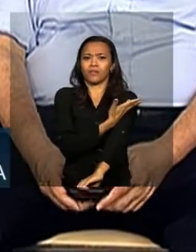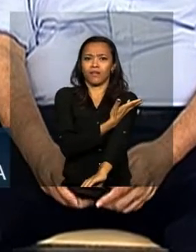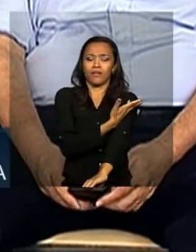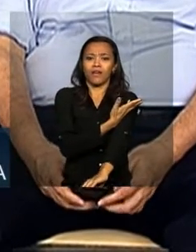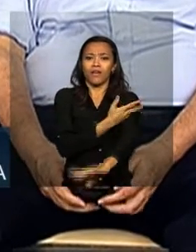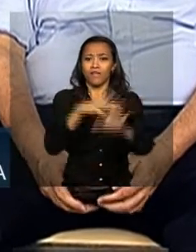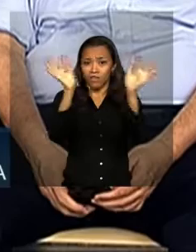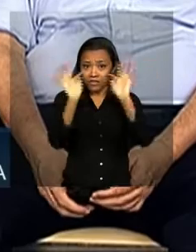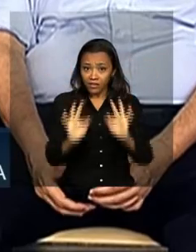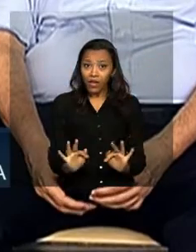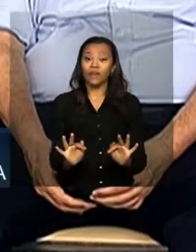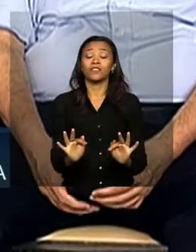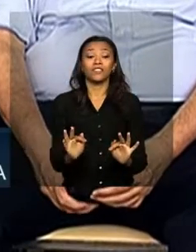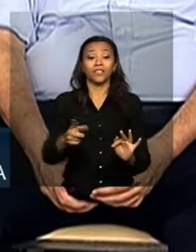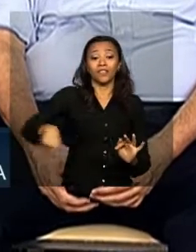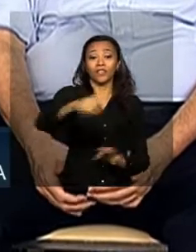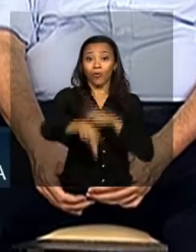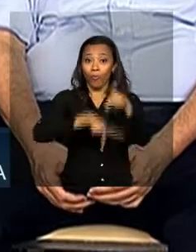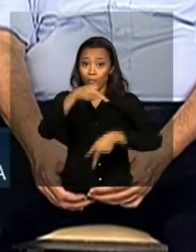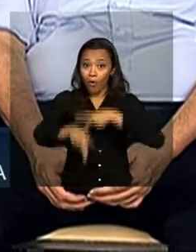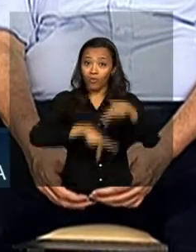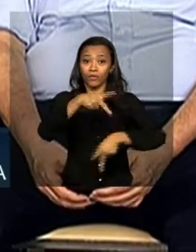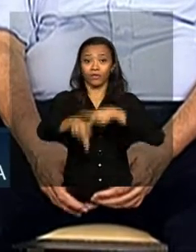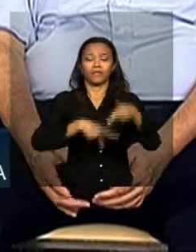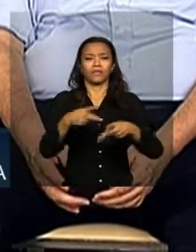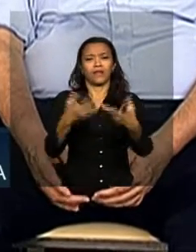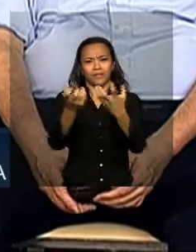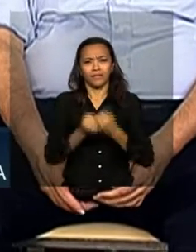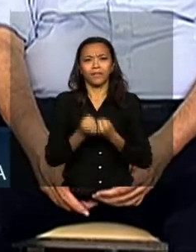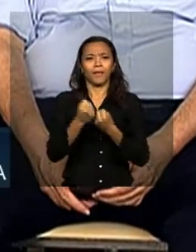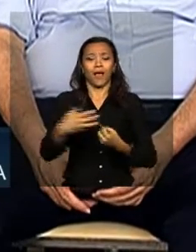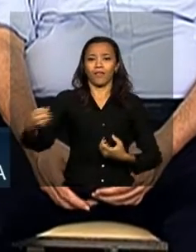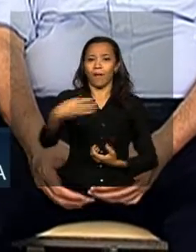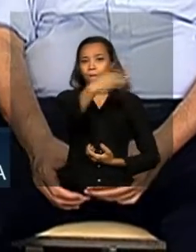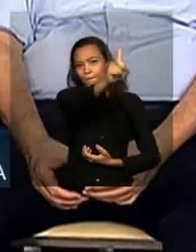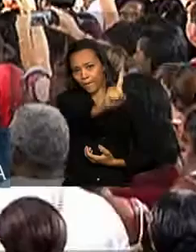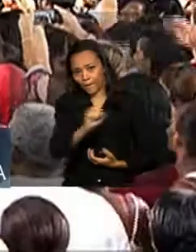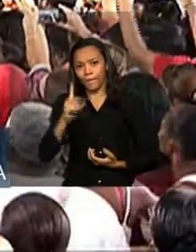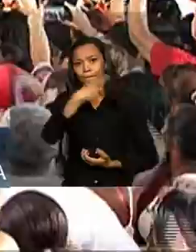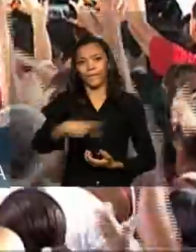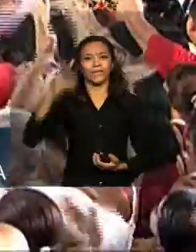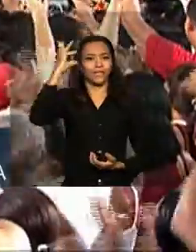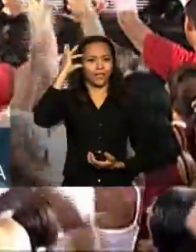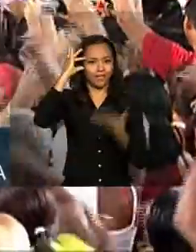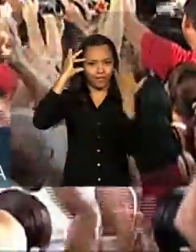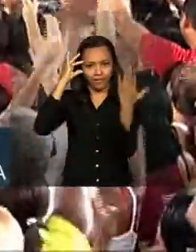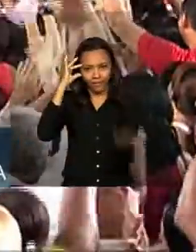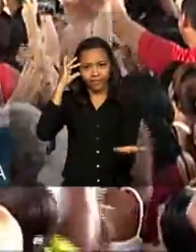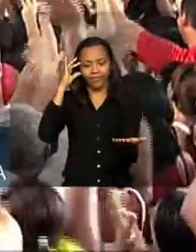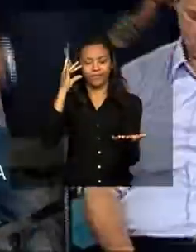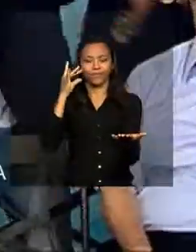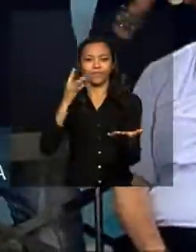essa felicidade que o povo de Feira de Santana recebe a nossa presidenta